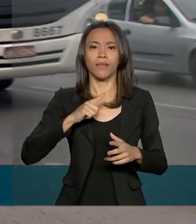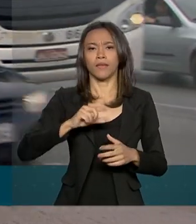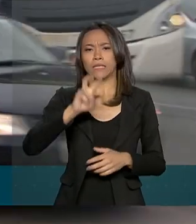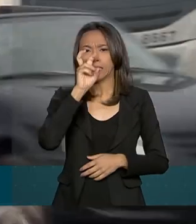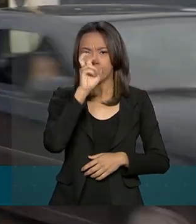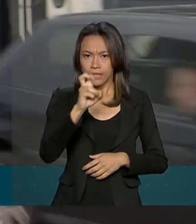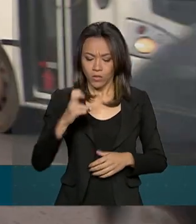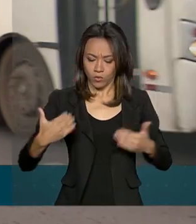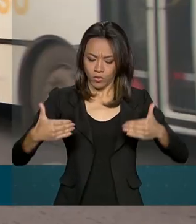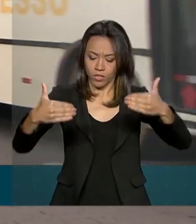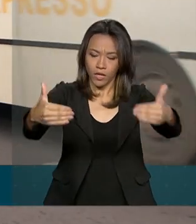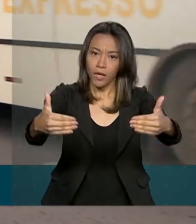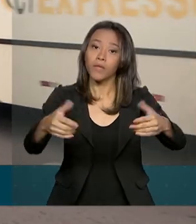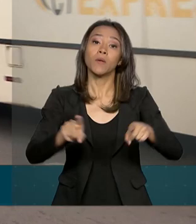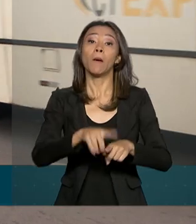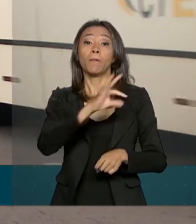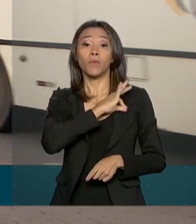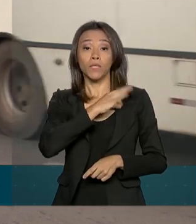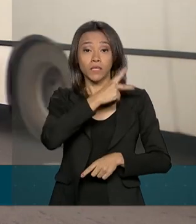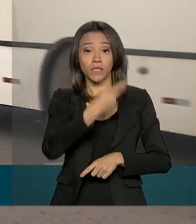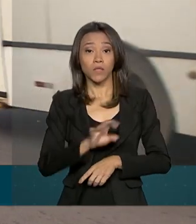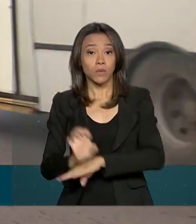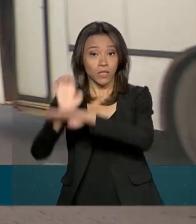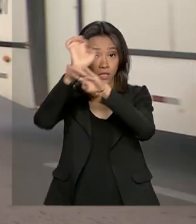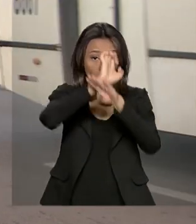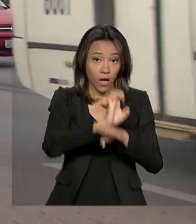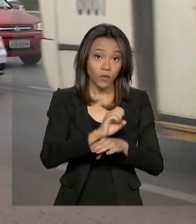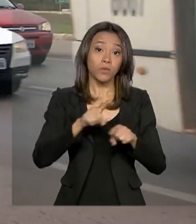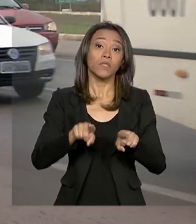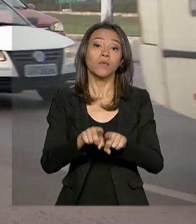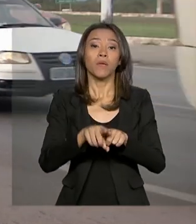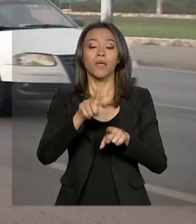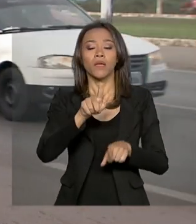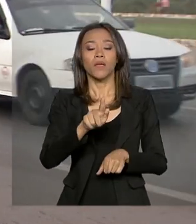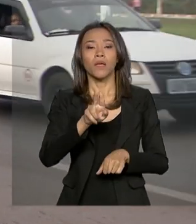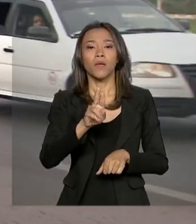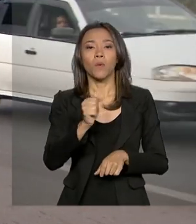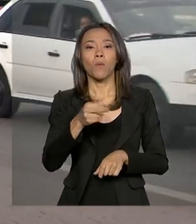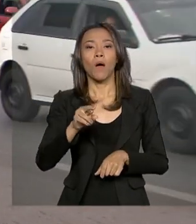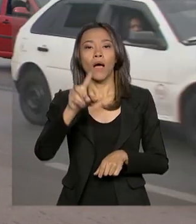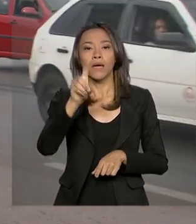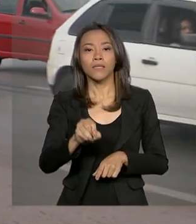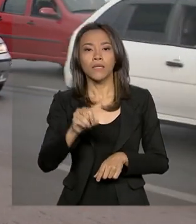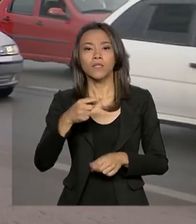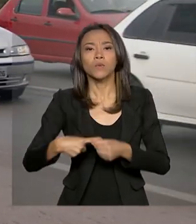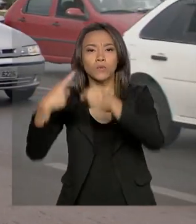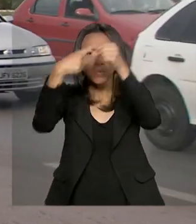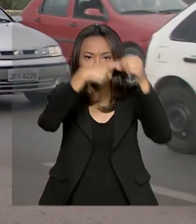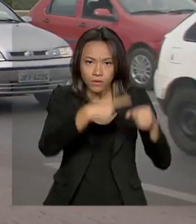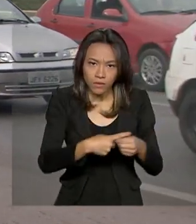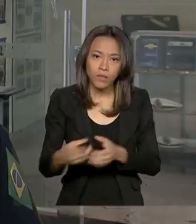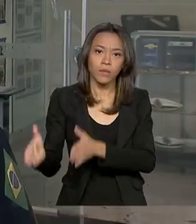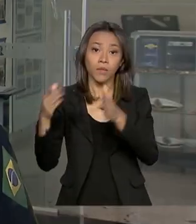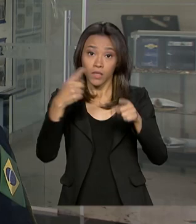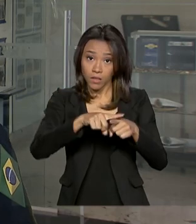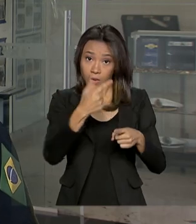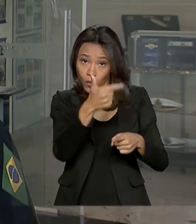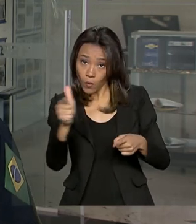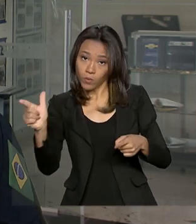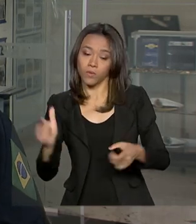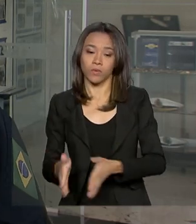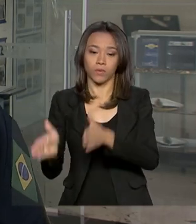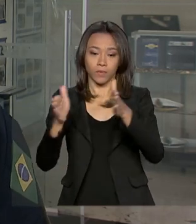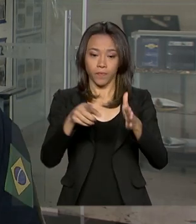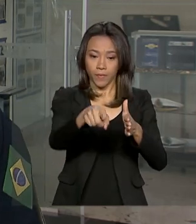além das polícias estaduais guardas municipais e outros órgãos ligados à área de trânsito no país a rodovia é a